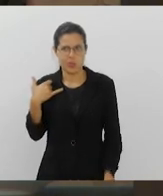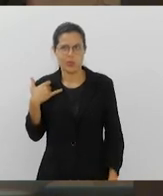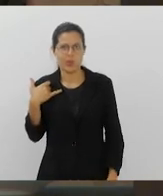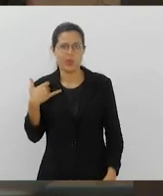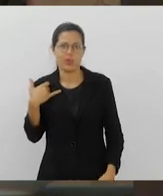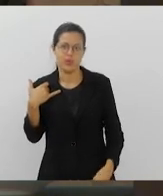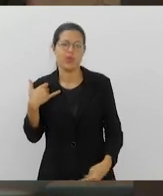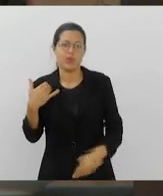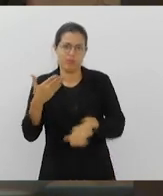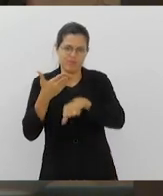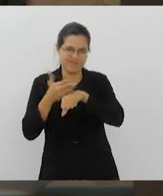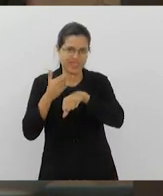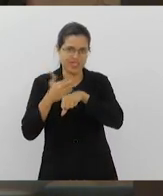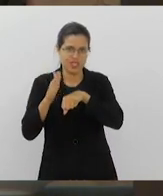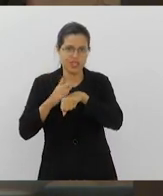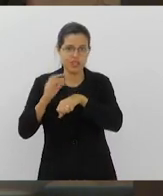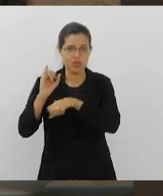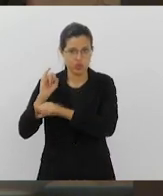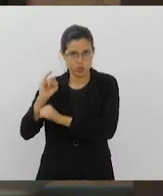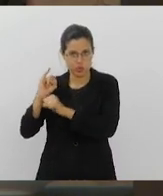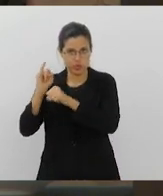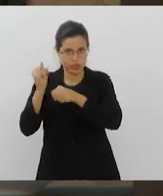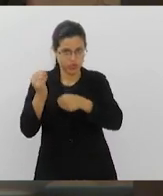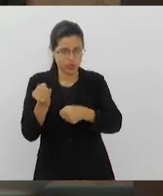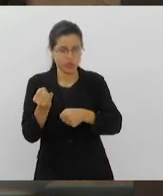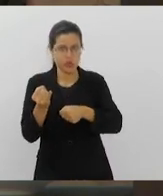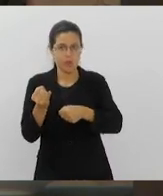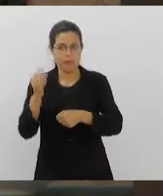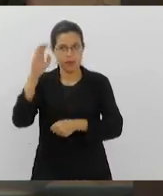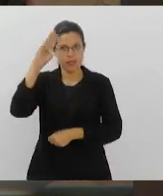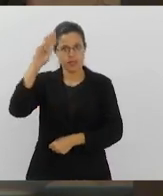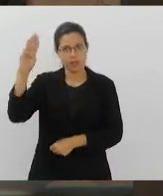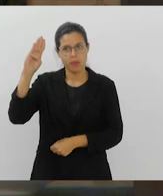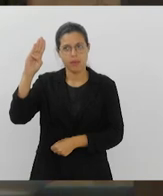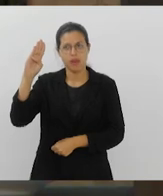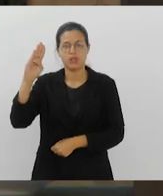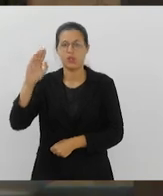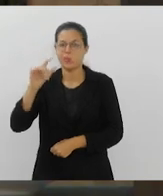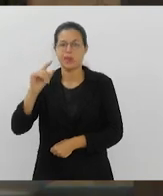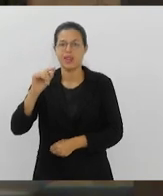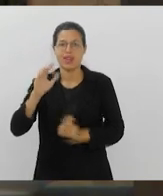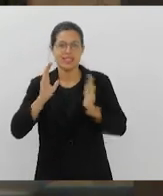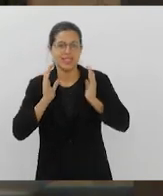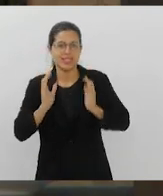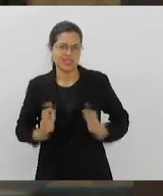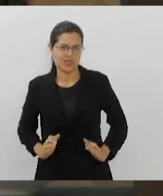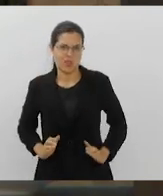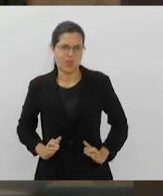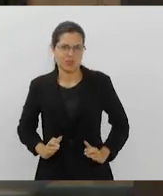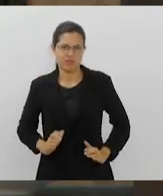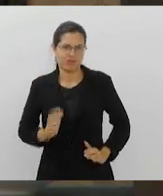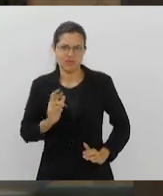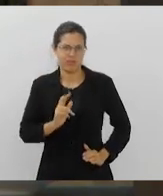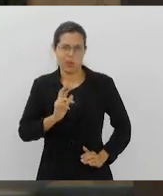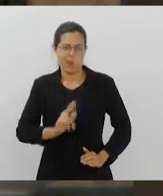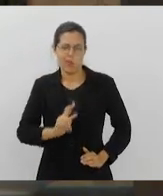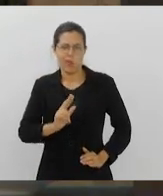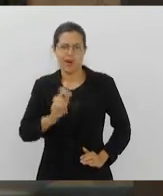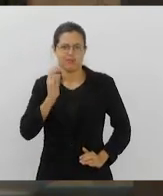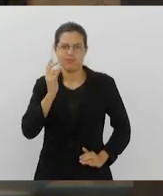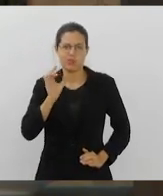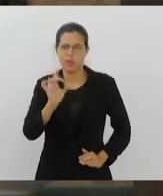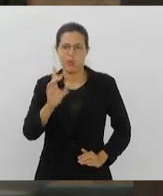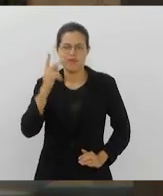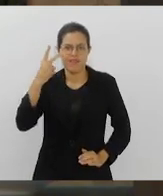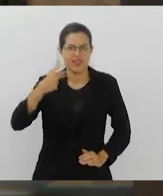praticante de jiu-jitsu, mas principalmente como, não como vereador, mas como cidadão. Eu sou um privilegiado de